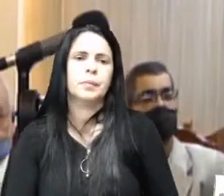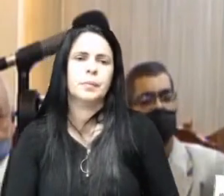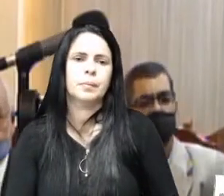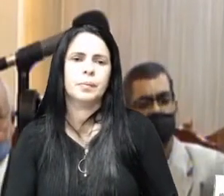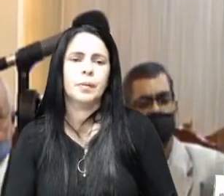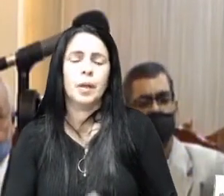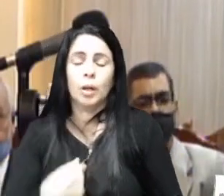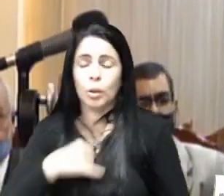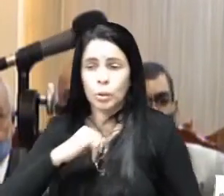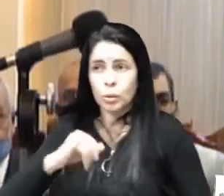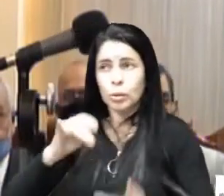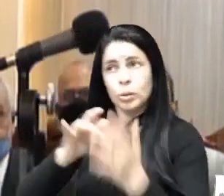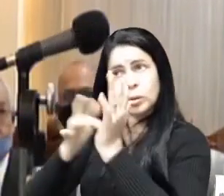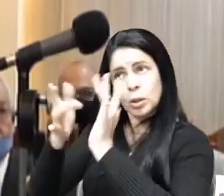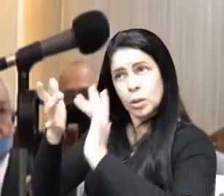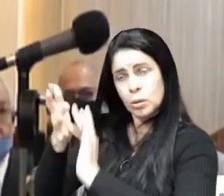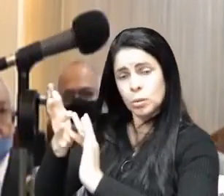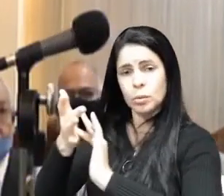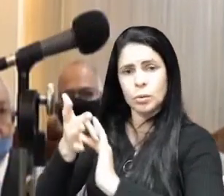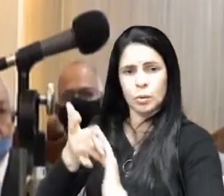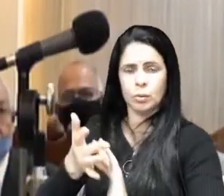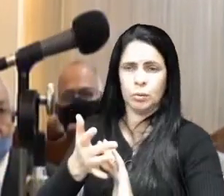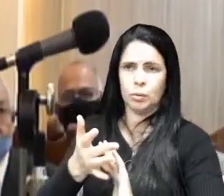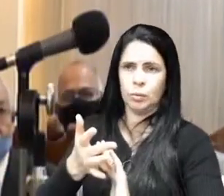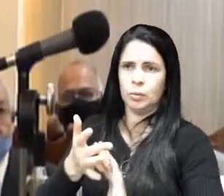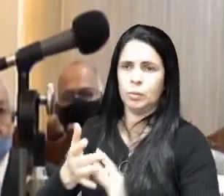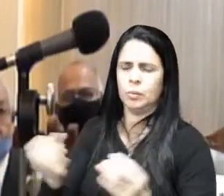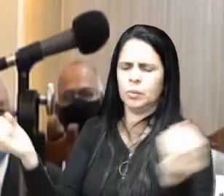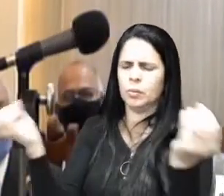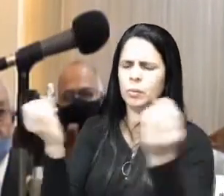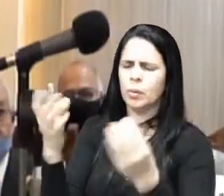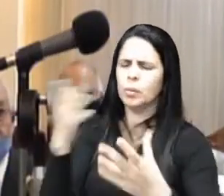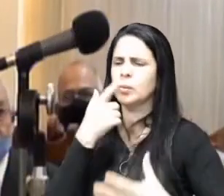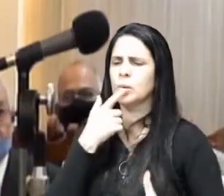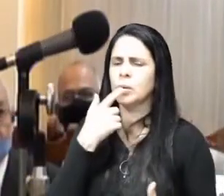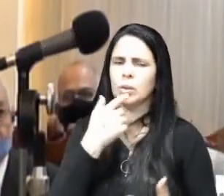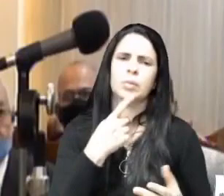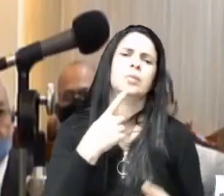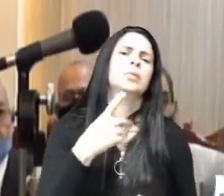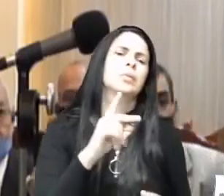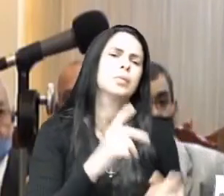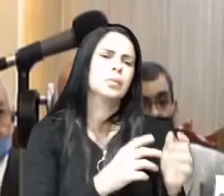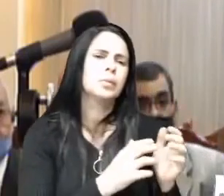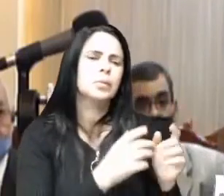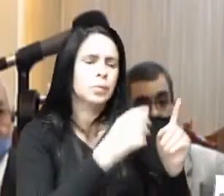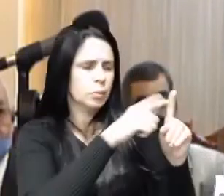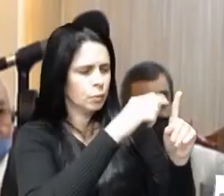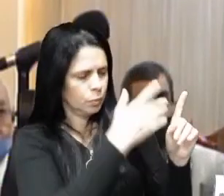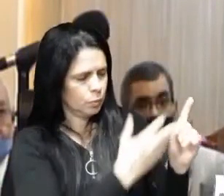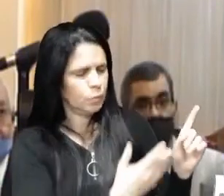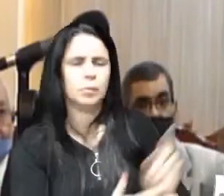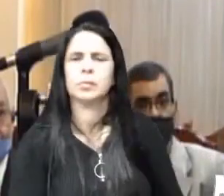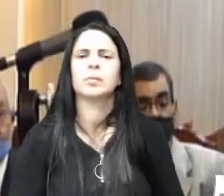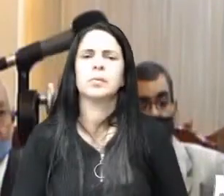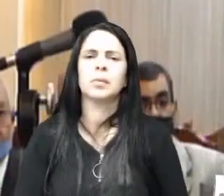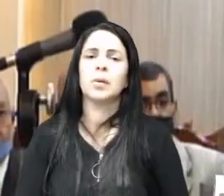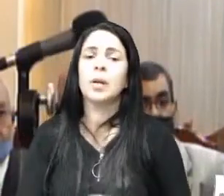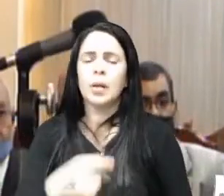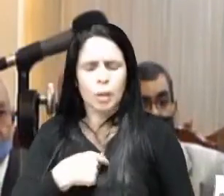sangue. Mas ele disse: tosquenejaram todas. E eu ainda dou glória porque ele não disse dormiram